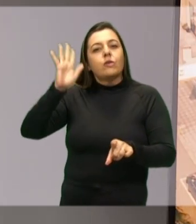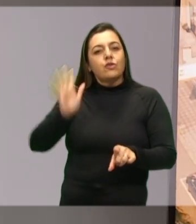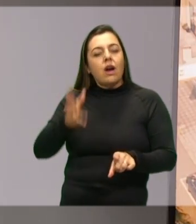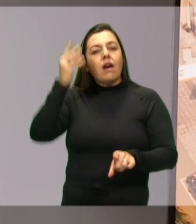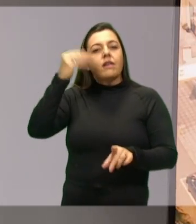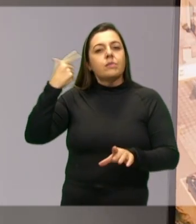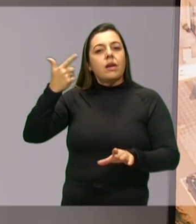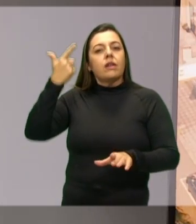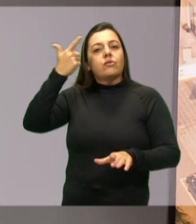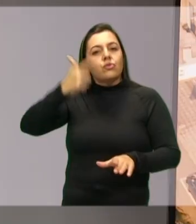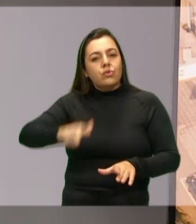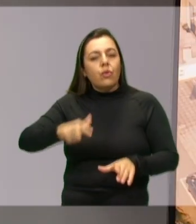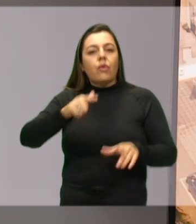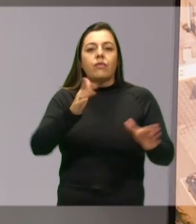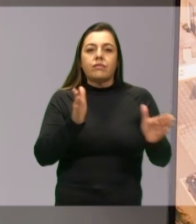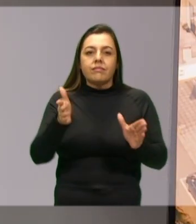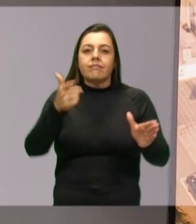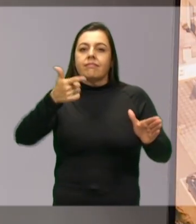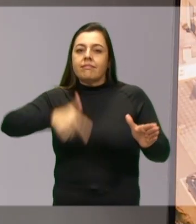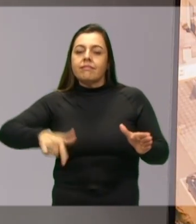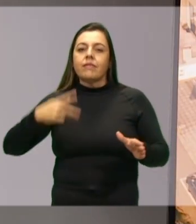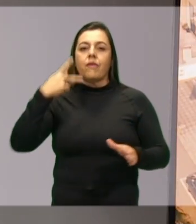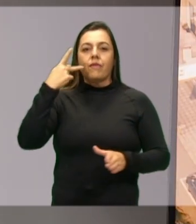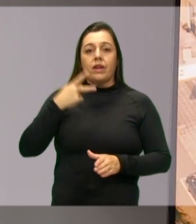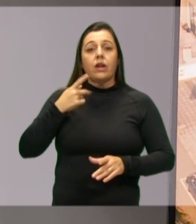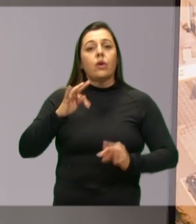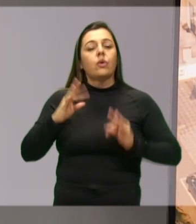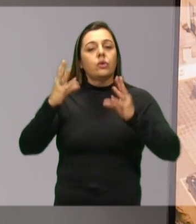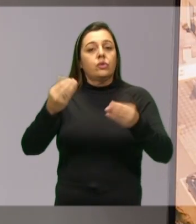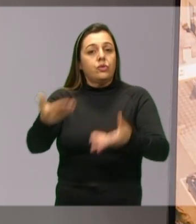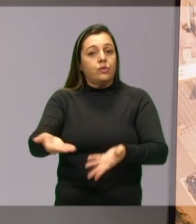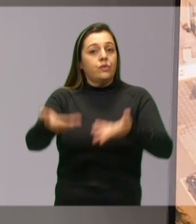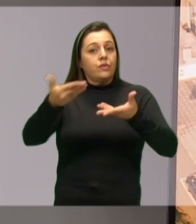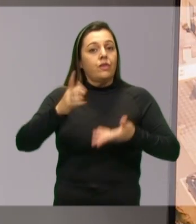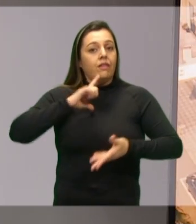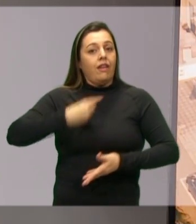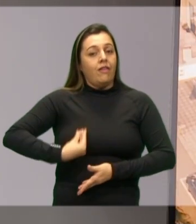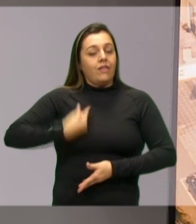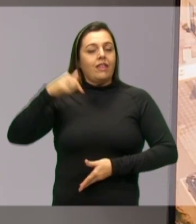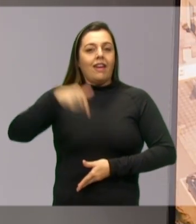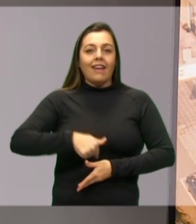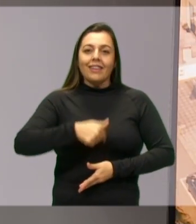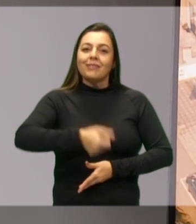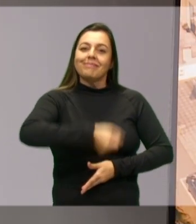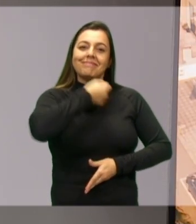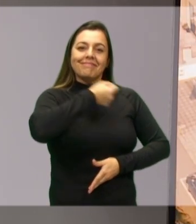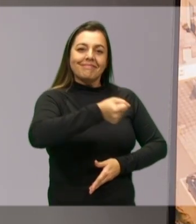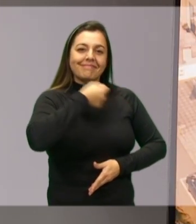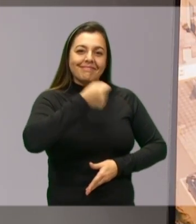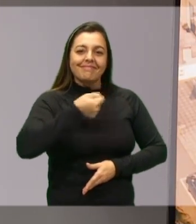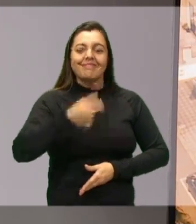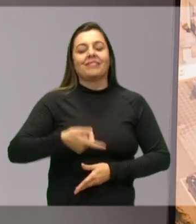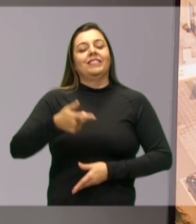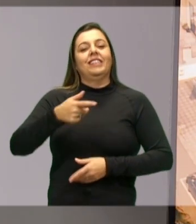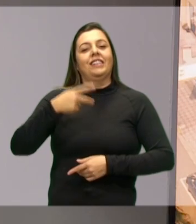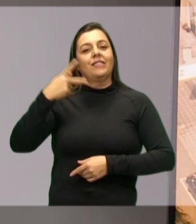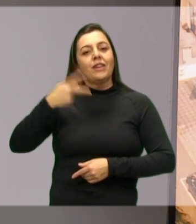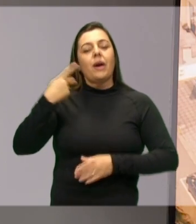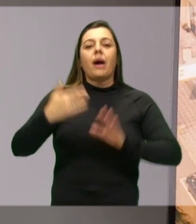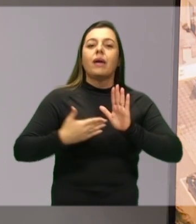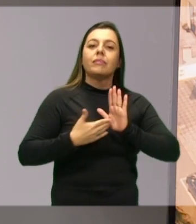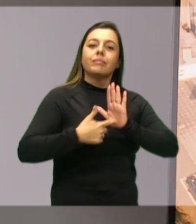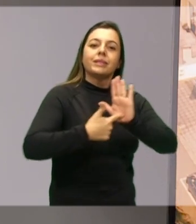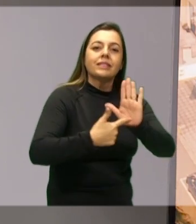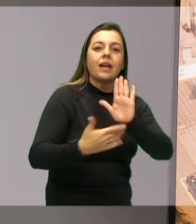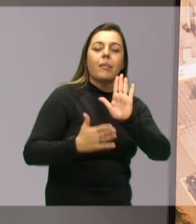2024. Todos estão convidados a estarem aqui no Fala Vereador para apresentarem as suas propostas e